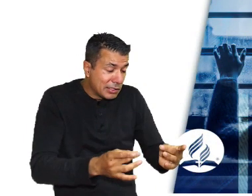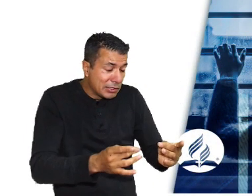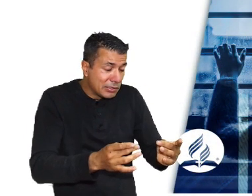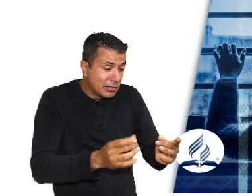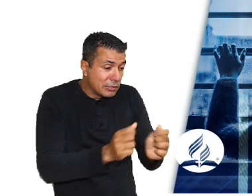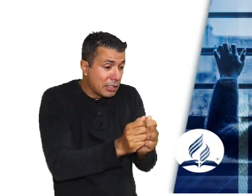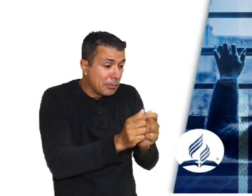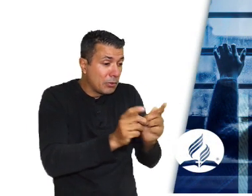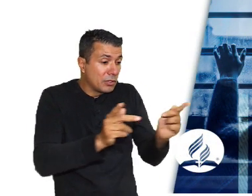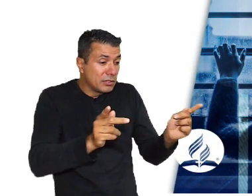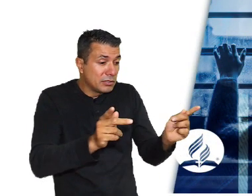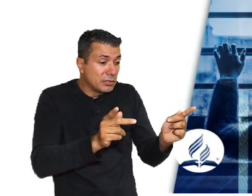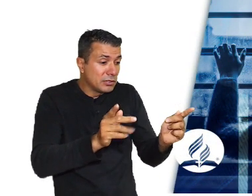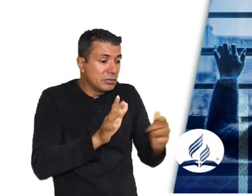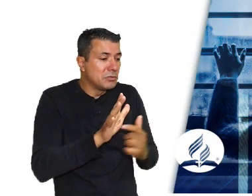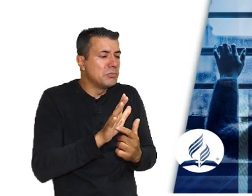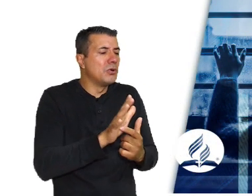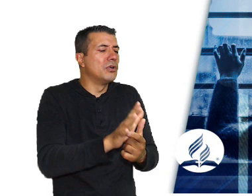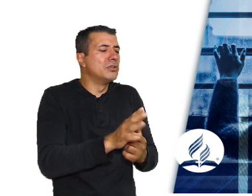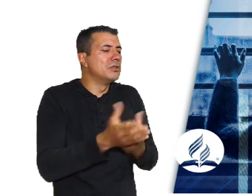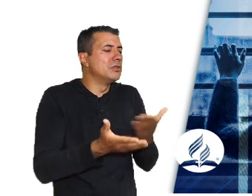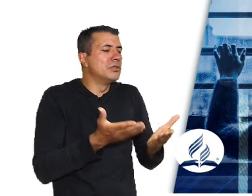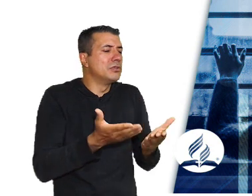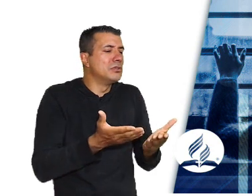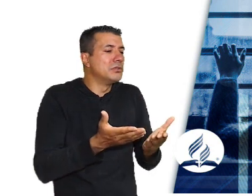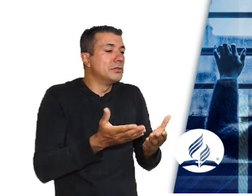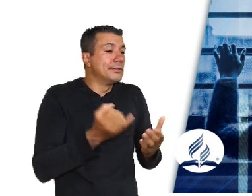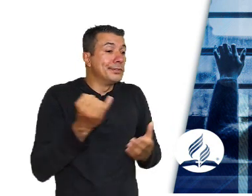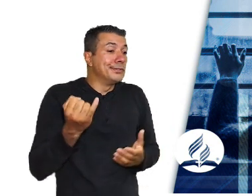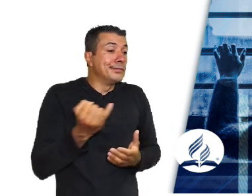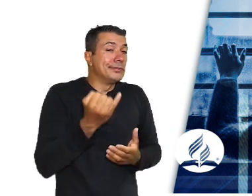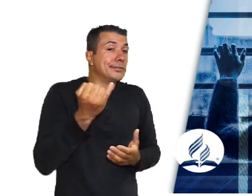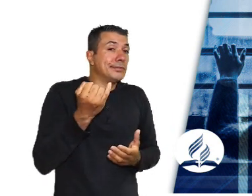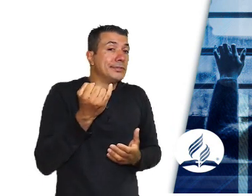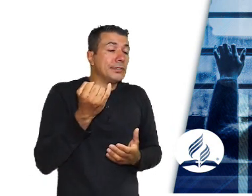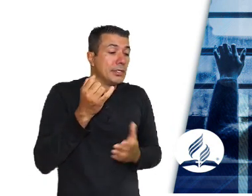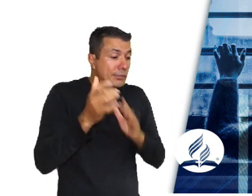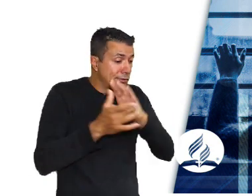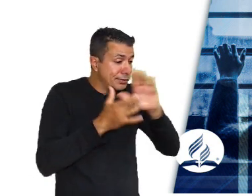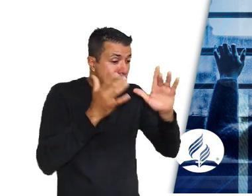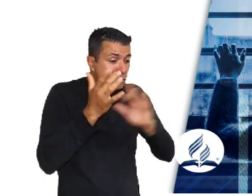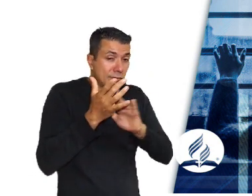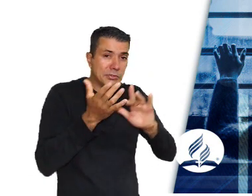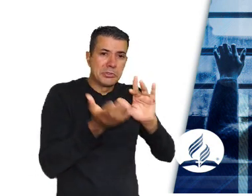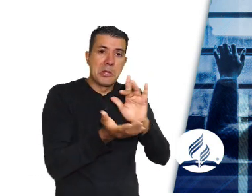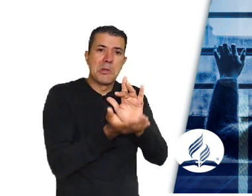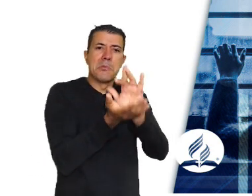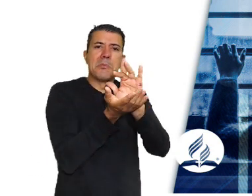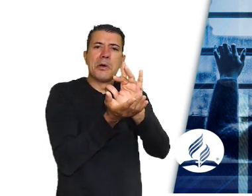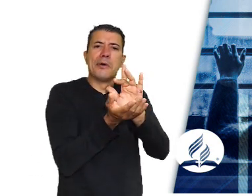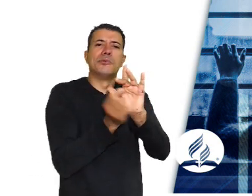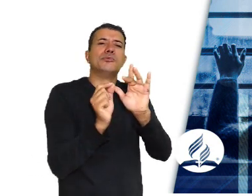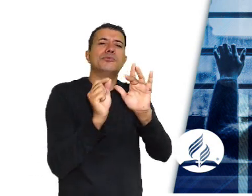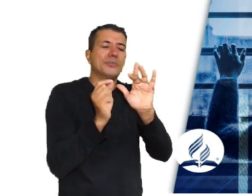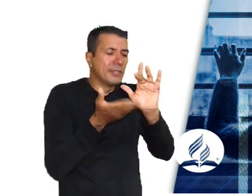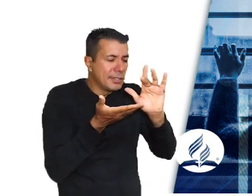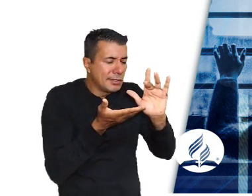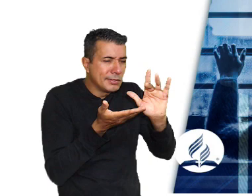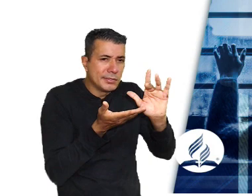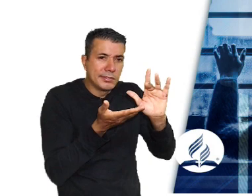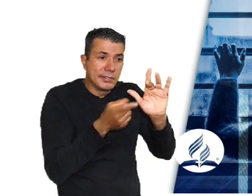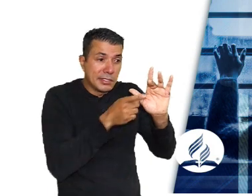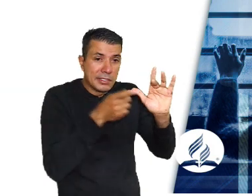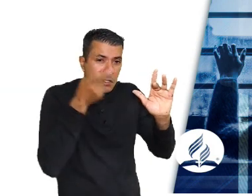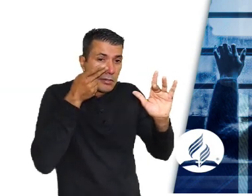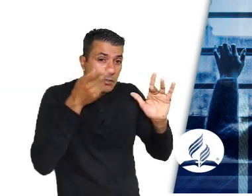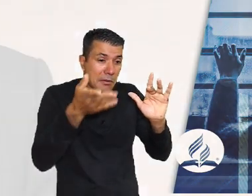que ele afirma ter em suas mãos? O que Jesus tem de tão especial, de tão importante para mim, para o Senhor e para as pessoas que